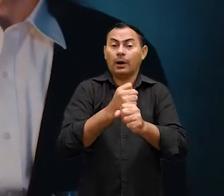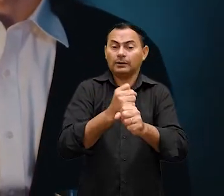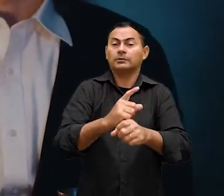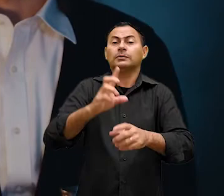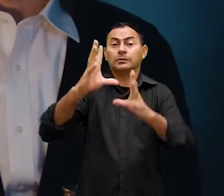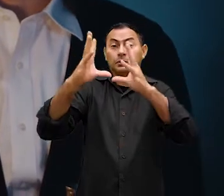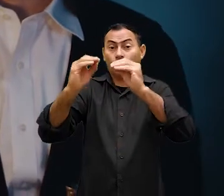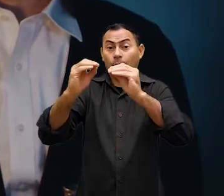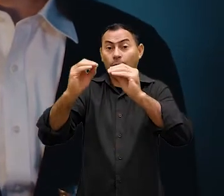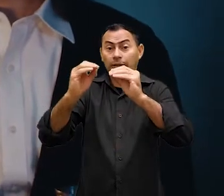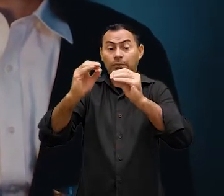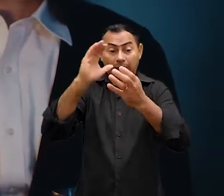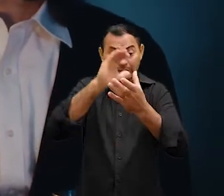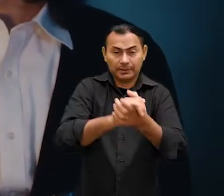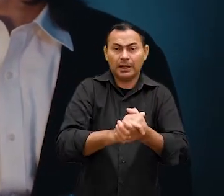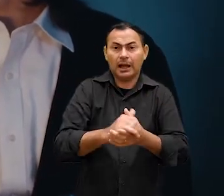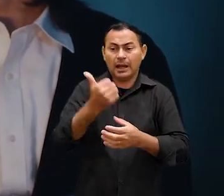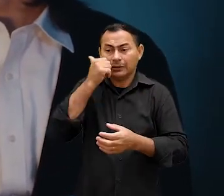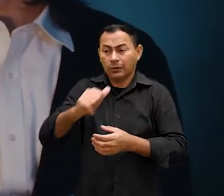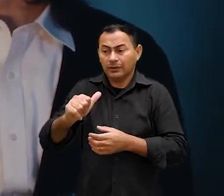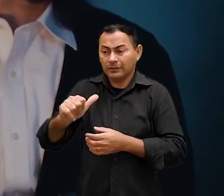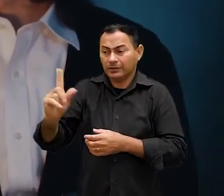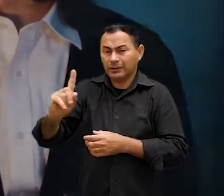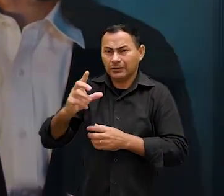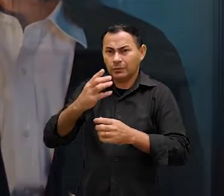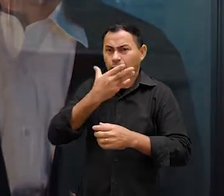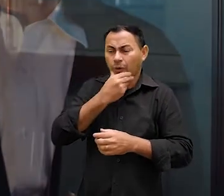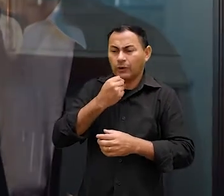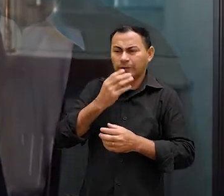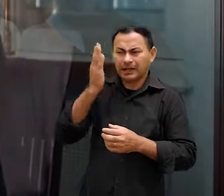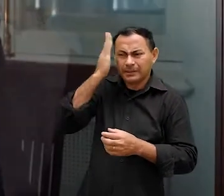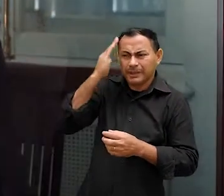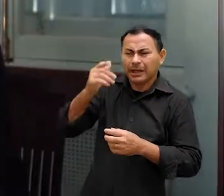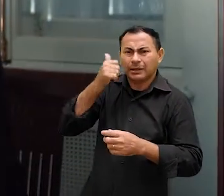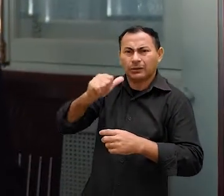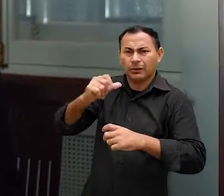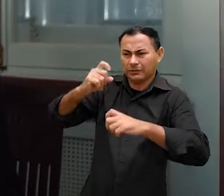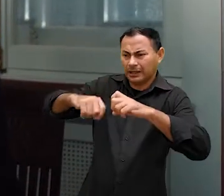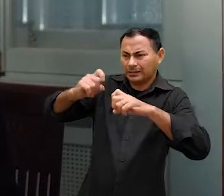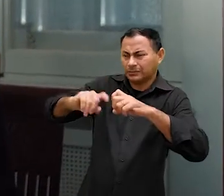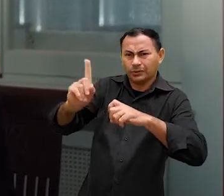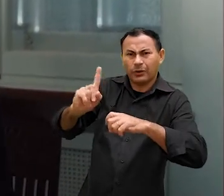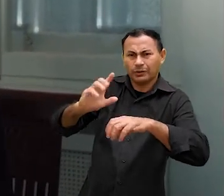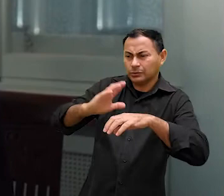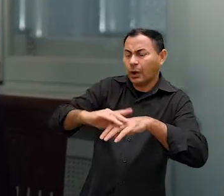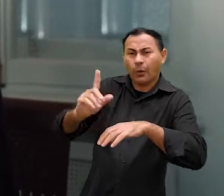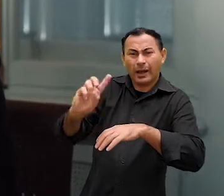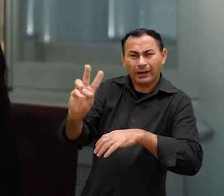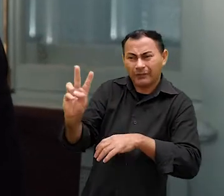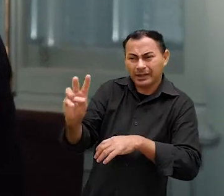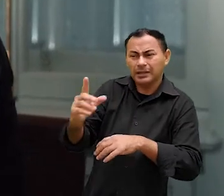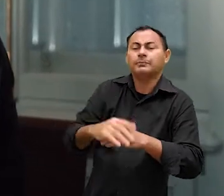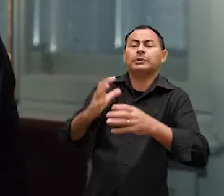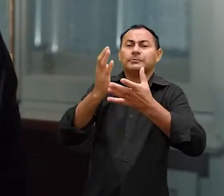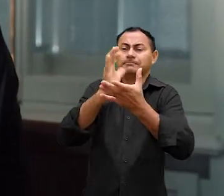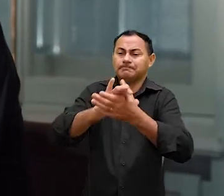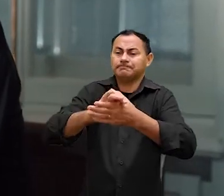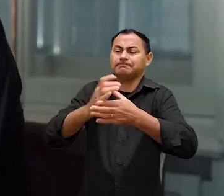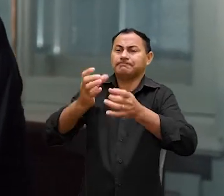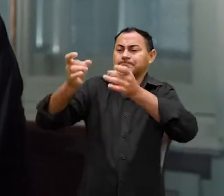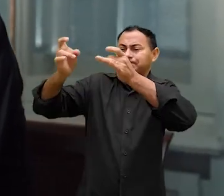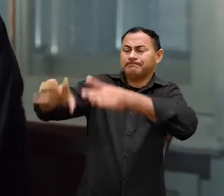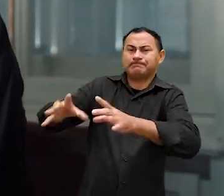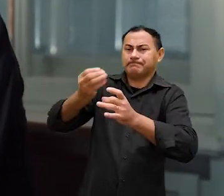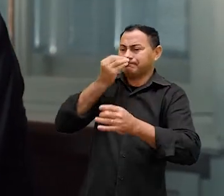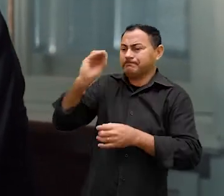noite do casamento o homem descobrisse que a noiva não era virgem, ela seria culpada de fornicação. E ele poderia rejeitá-la.